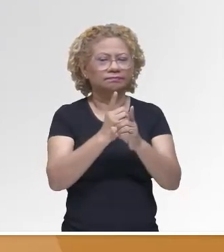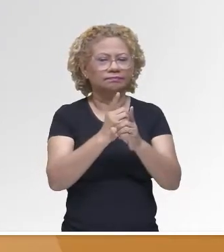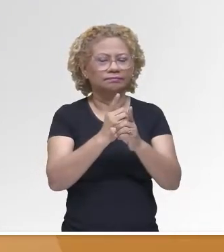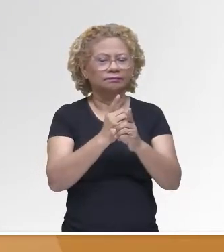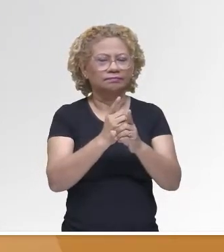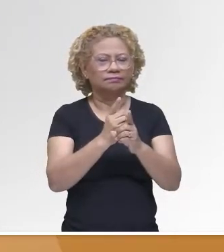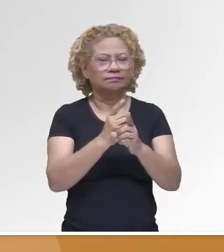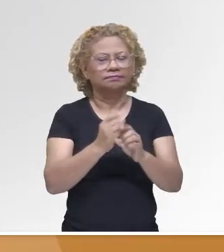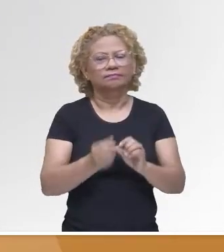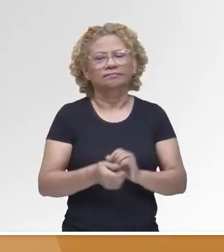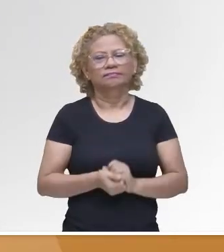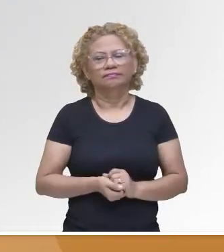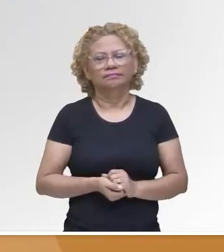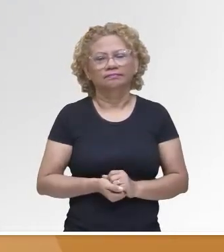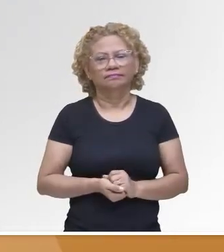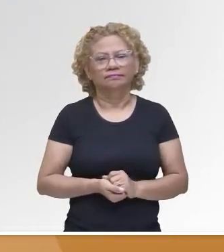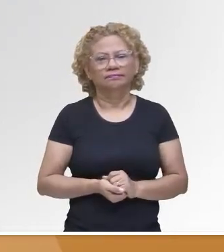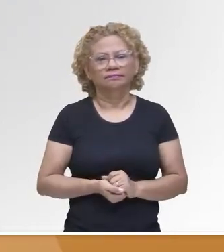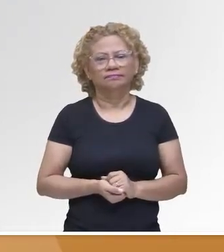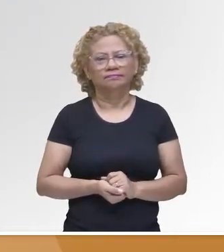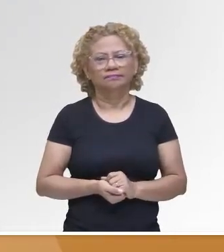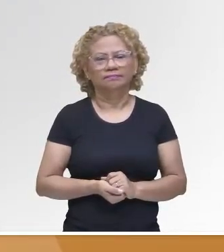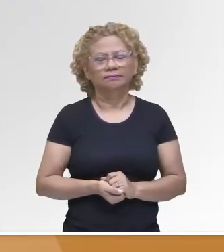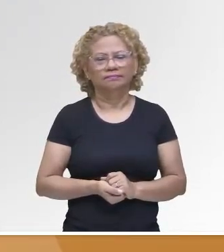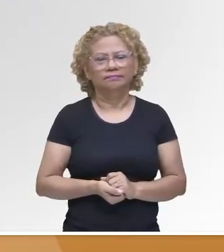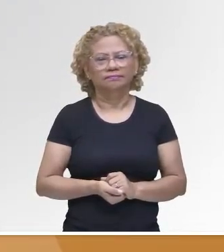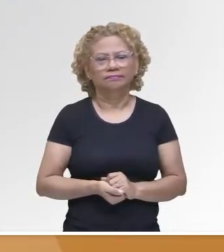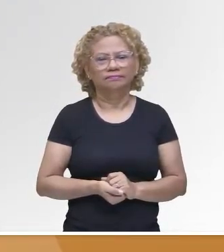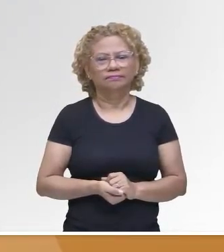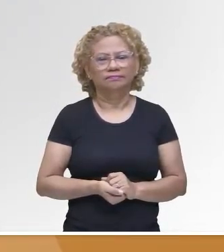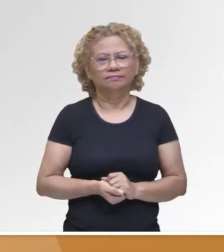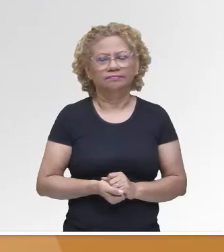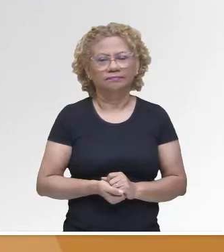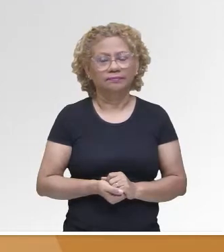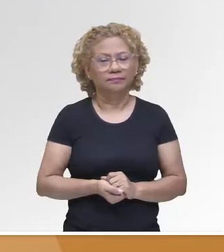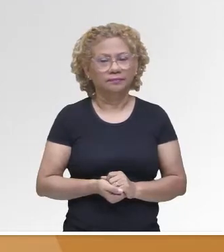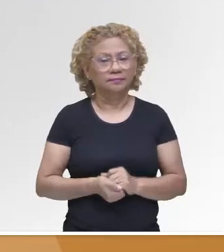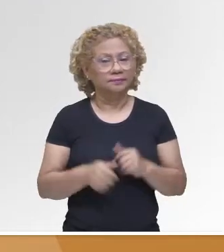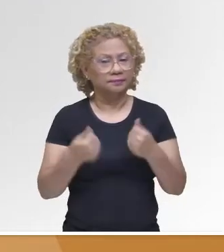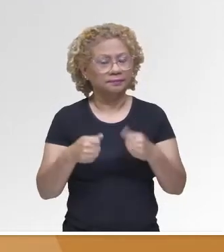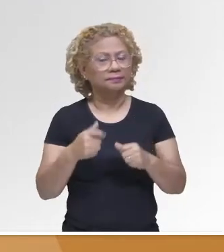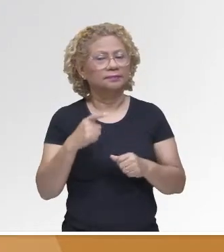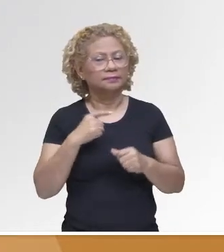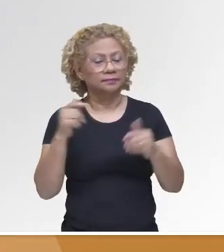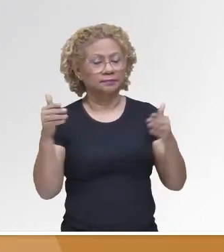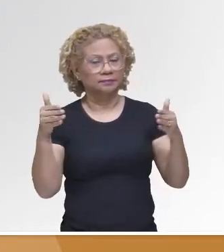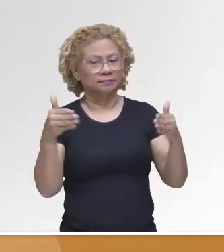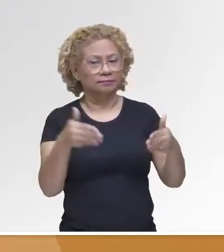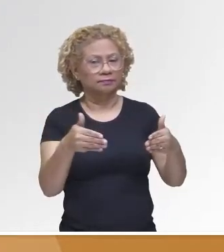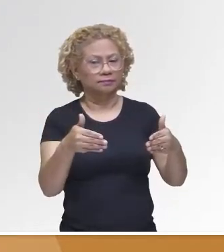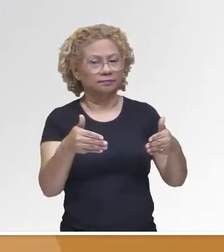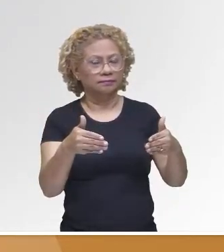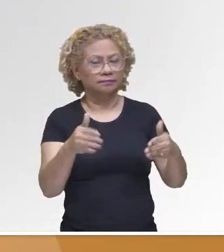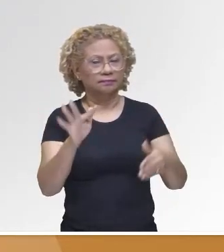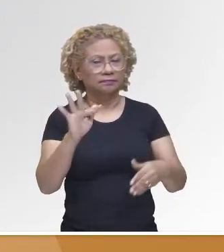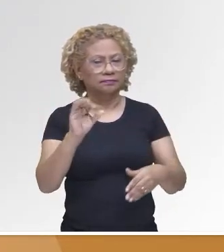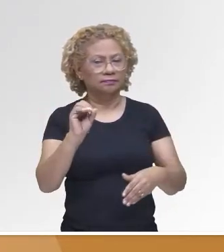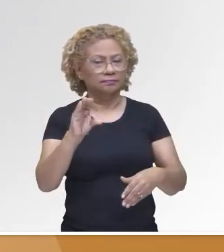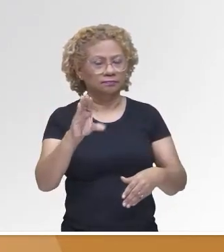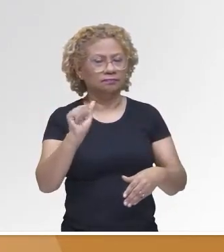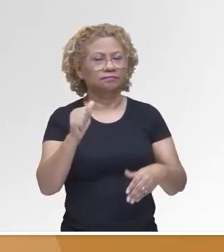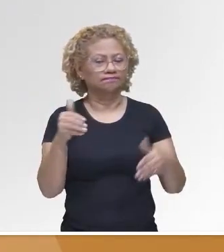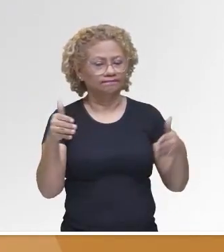Para buscar uma solução. Então ela tem que ter o foco, ela tem que ter a visão de onde ela quer